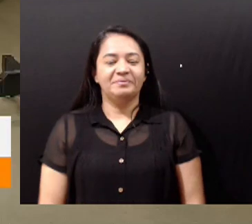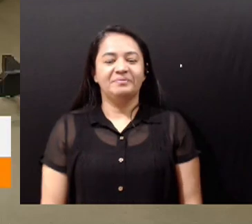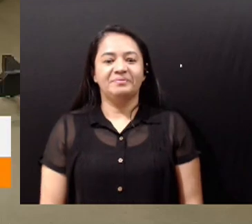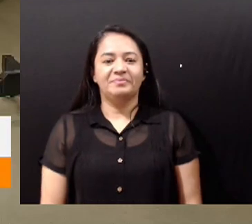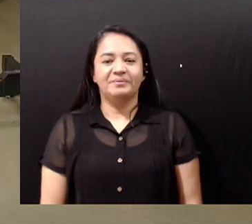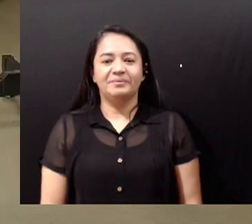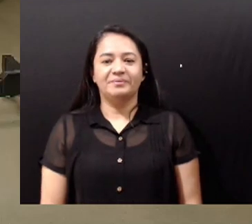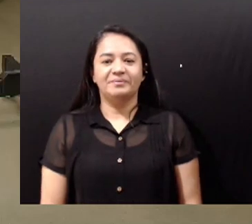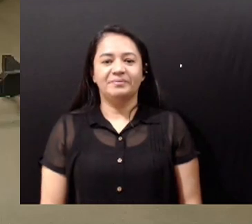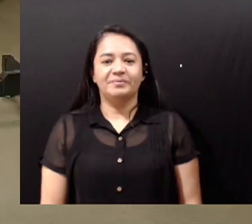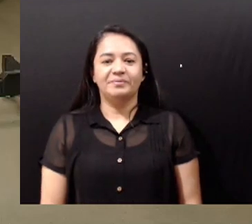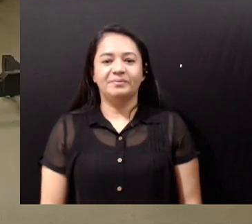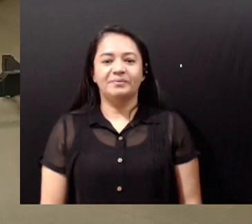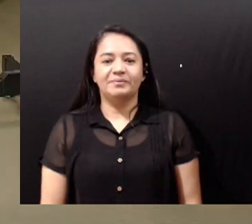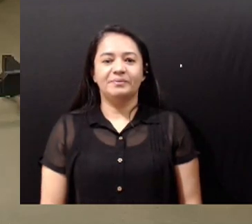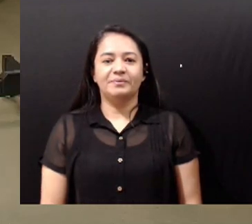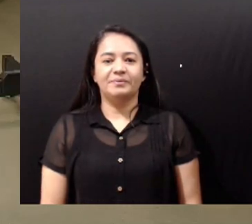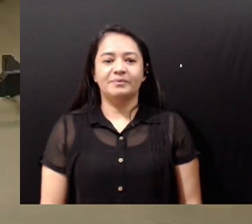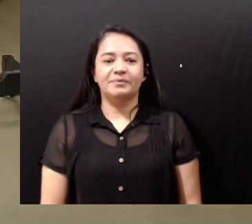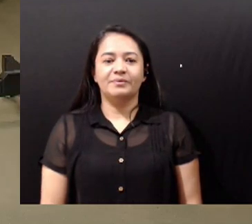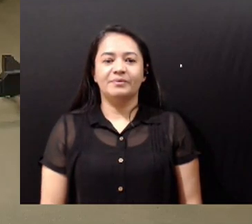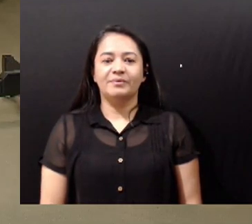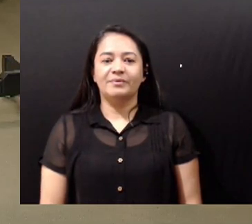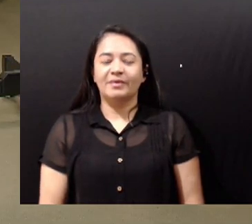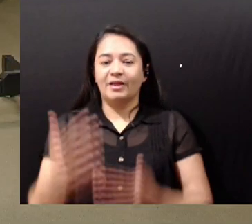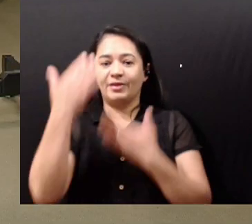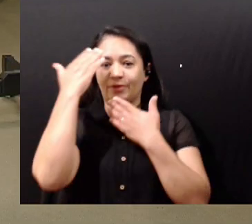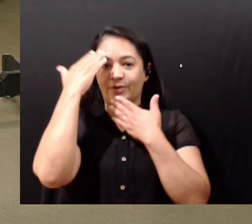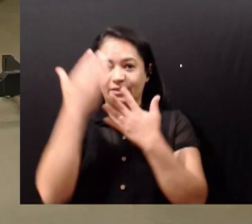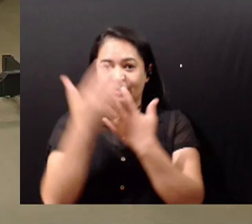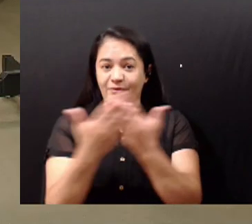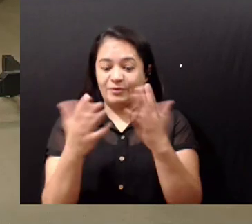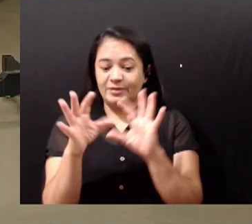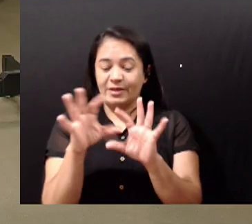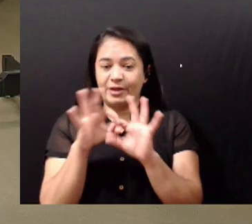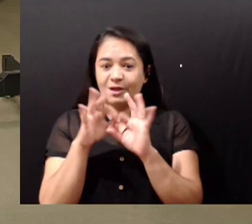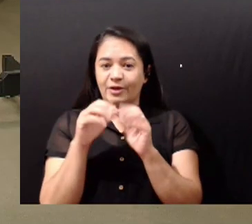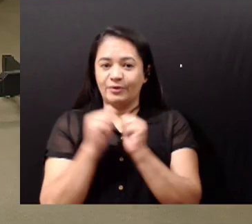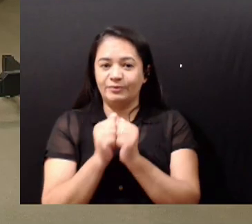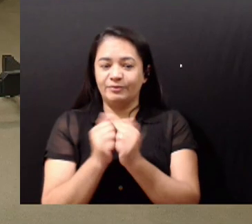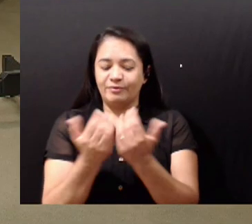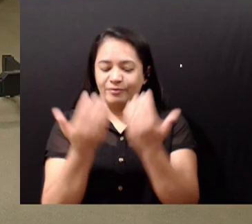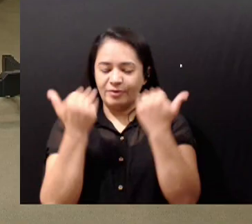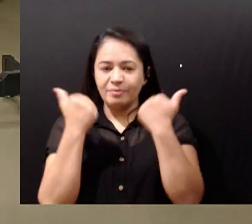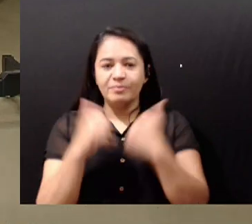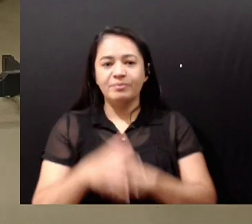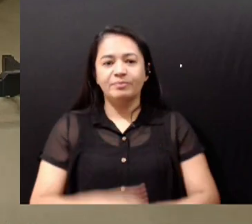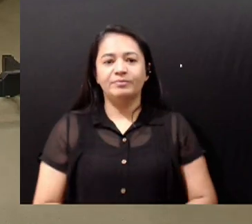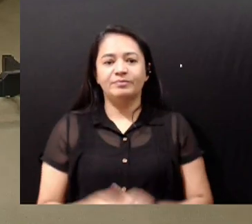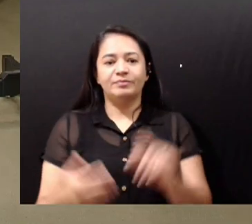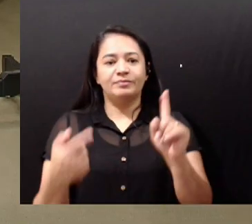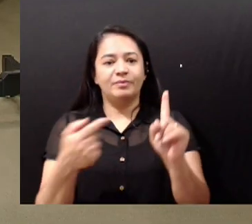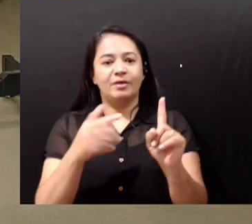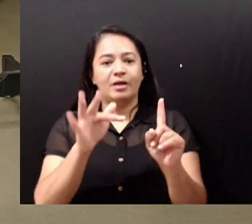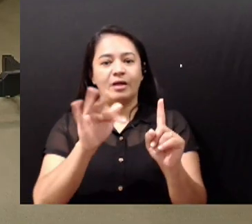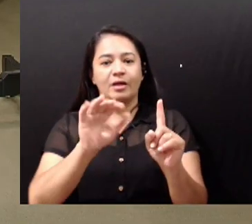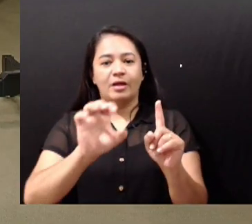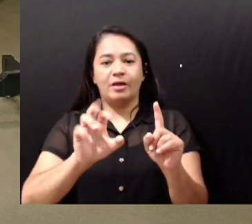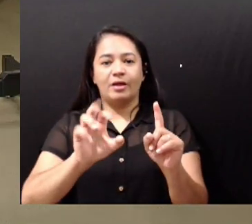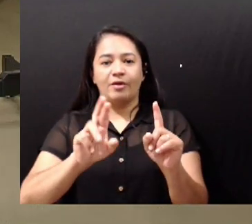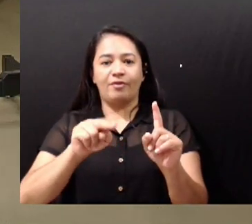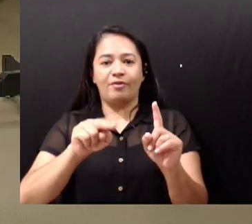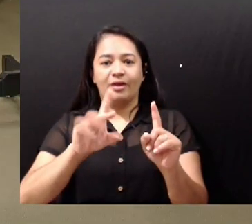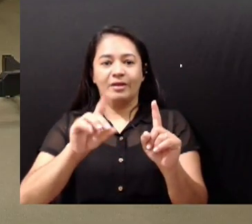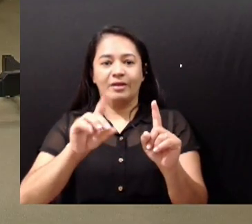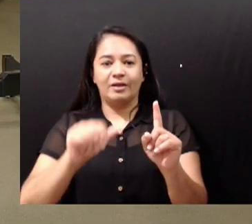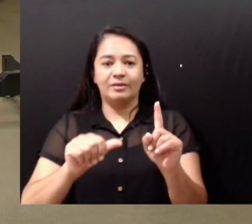Quem é que tá conosco? A gente agradece a sua audiência, a sua companhia. Vamos lá. A Fernanda Alves, do bairro Nova Campinas. Bom, eu queria